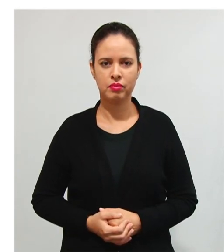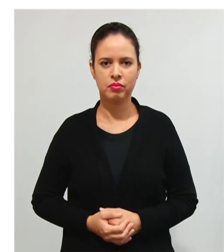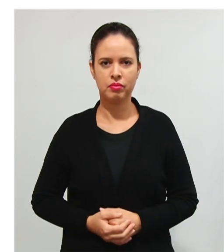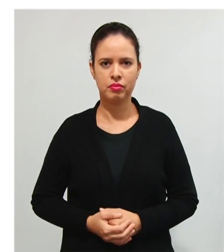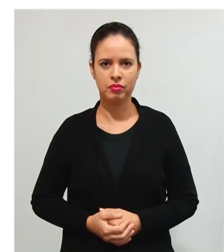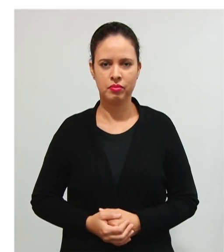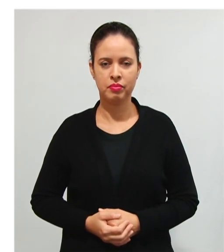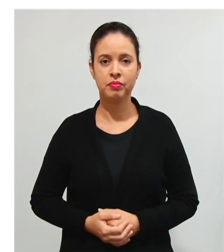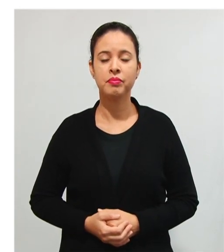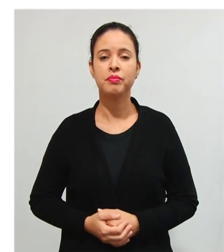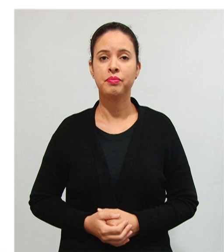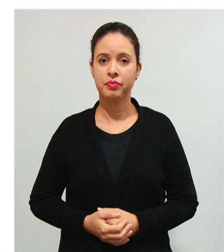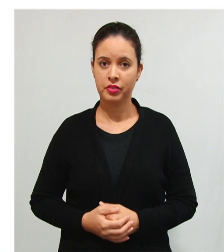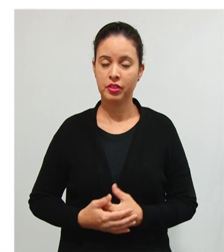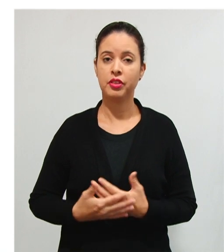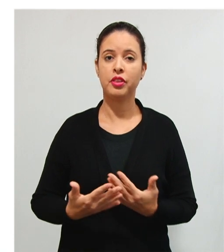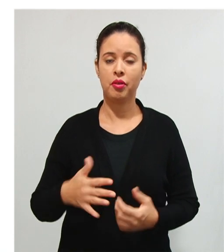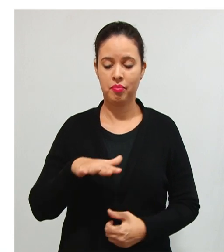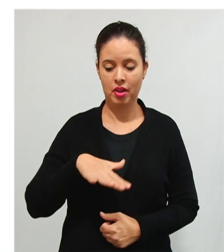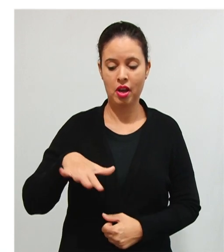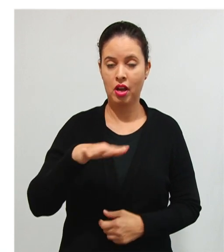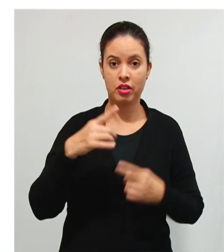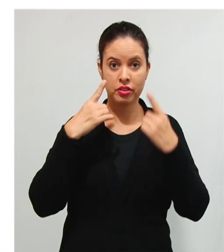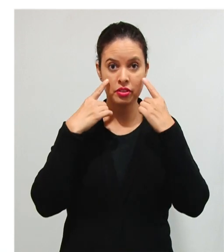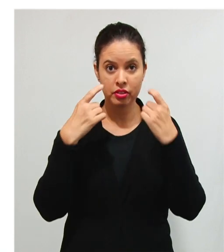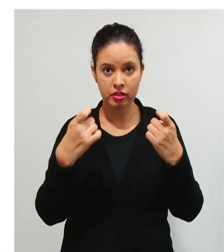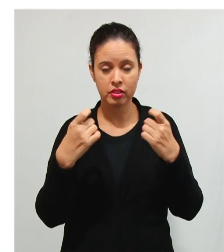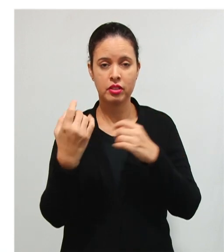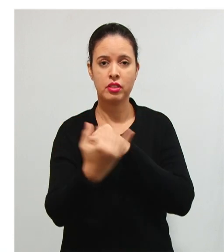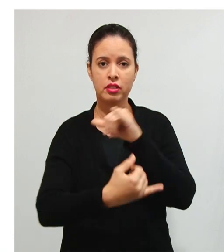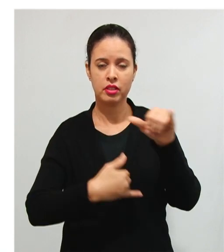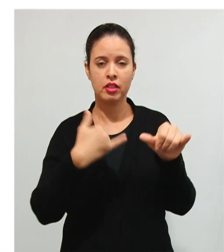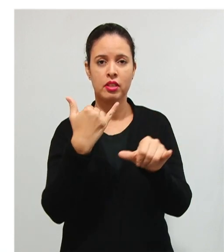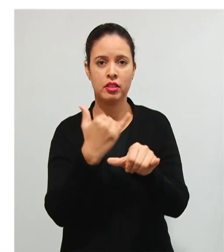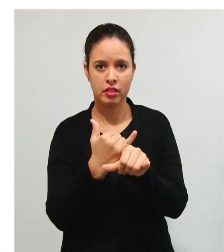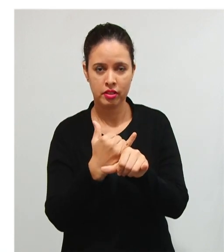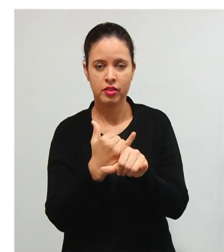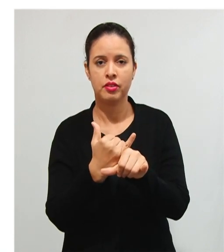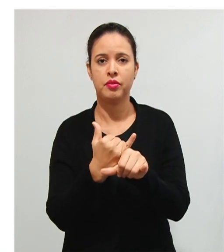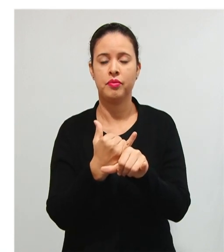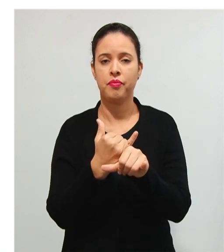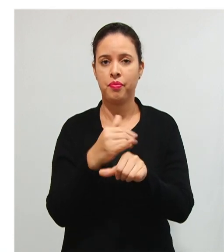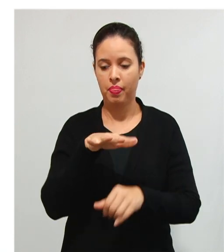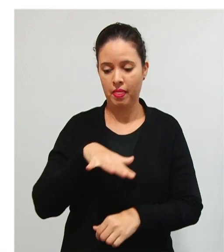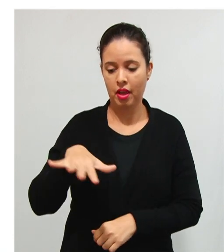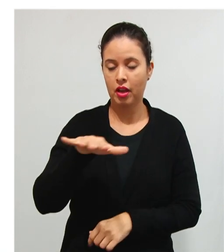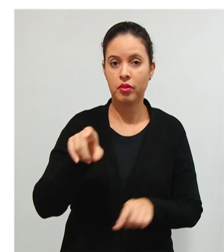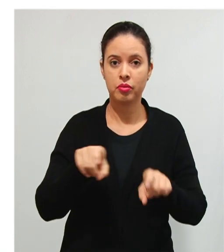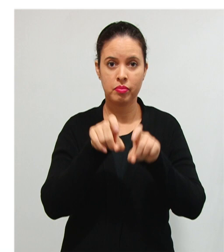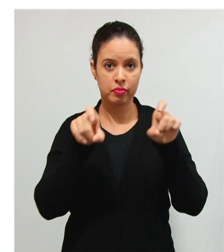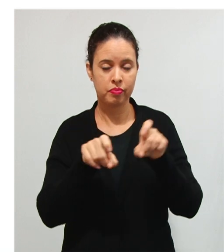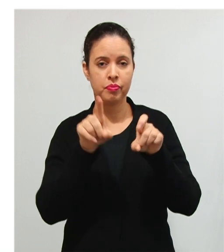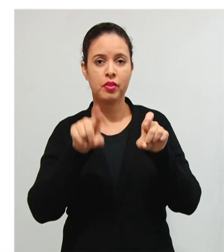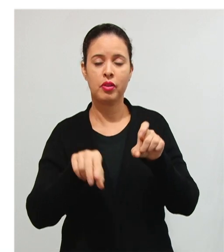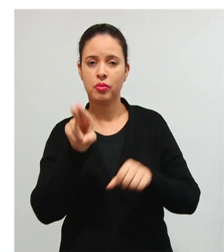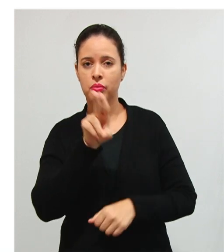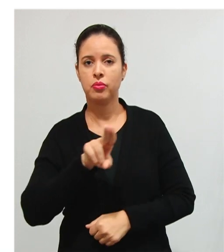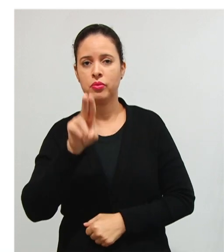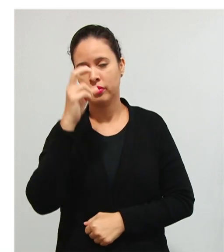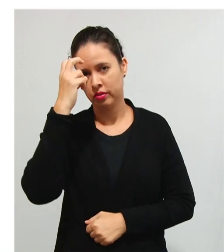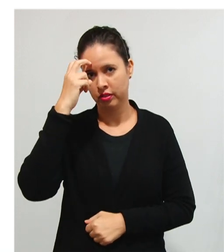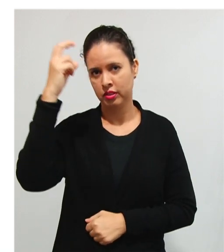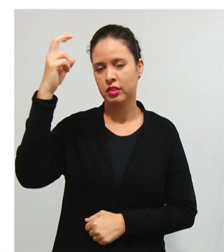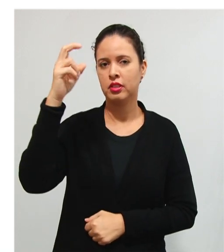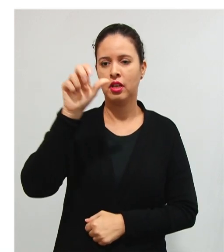Dando sequência, uma área de interesse da internet e do meio computacional é o uso da inteligência artificial